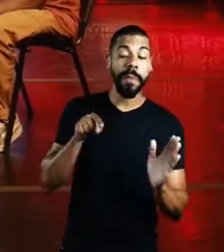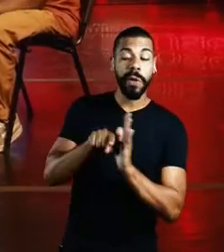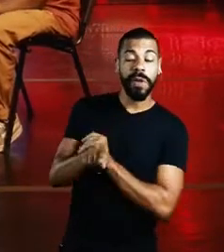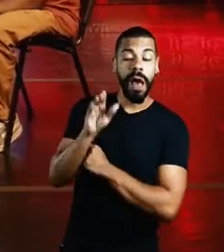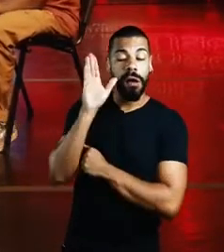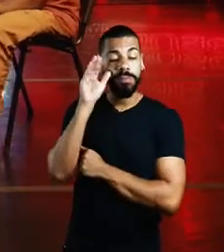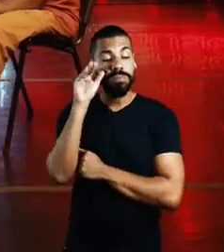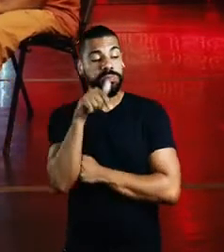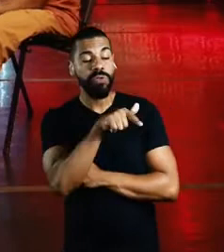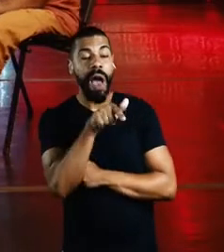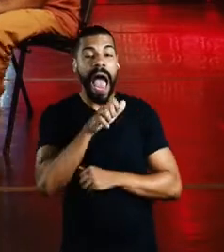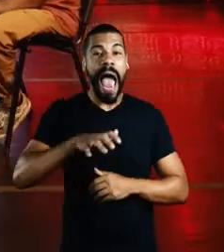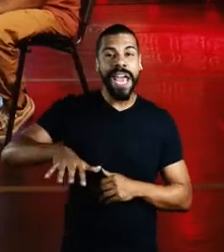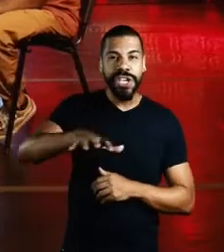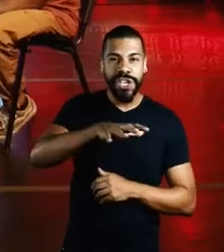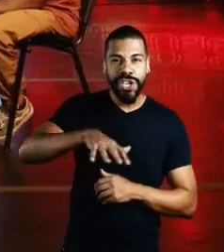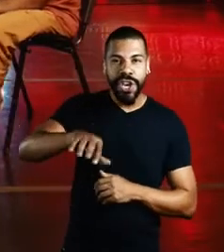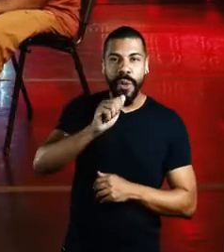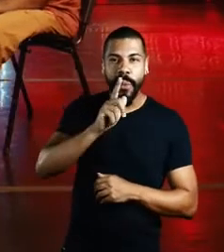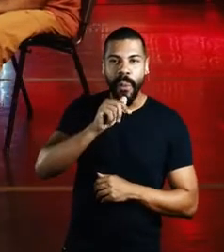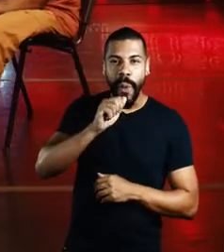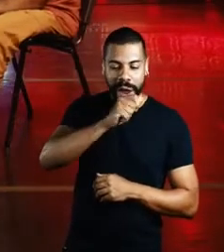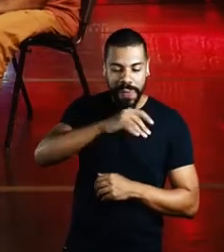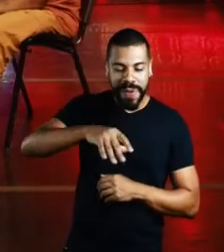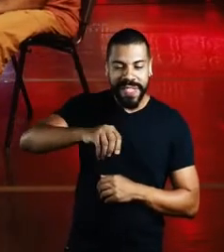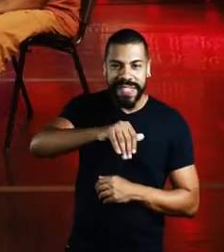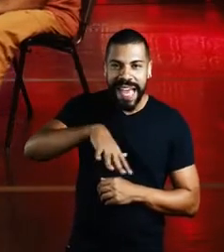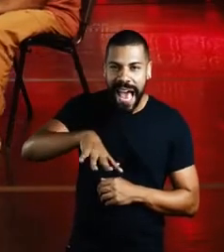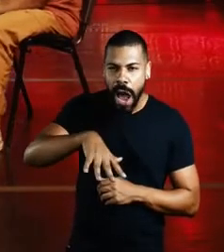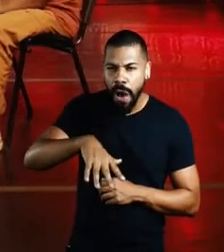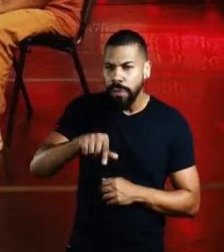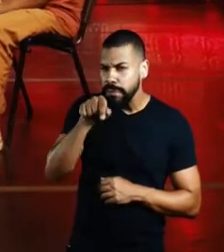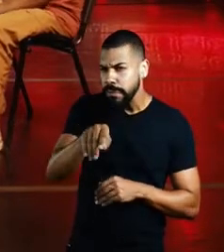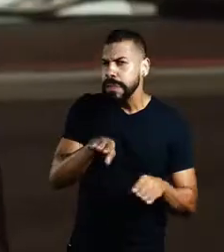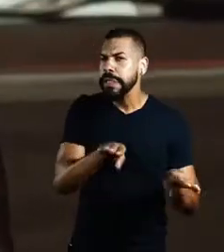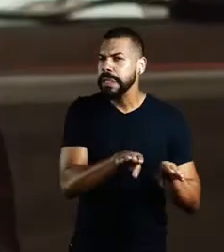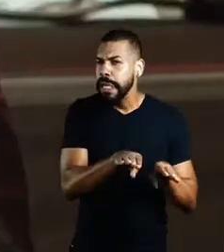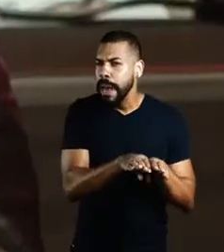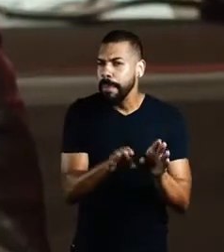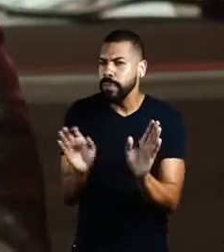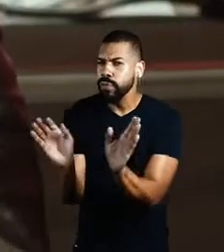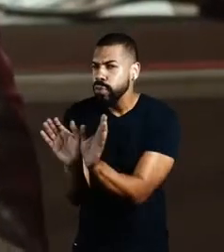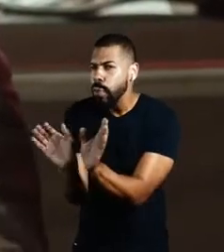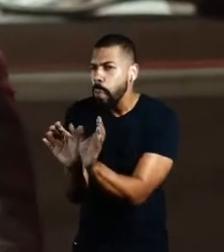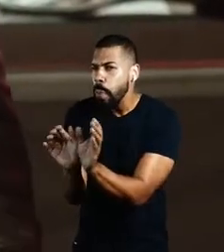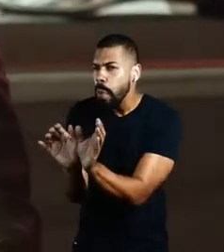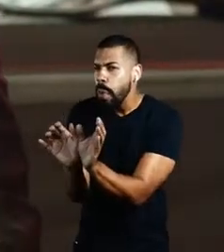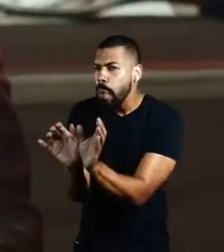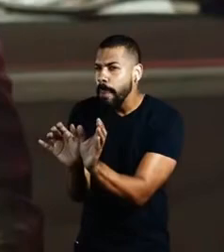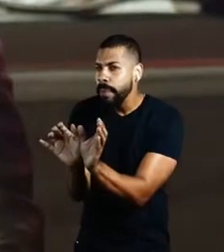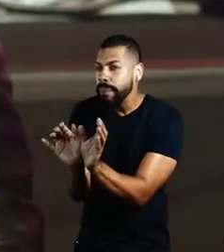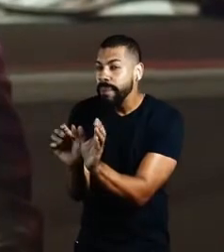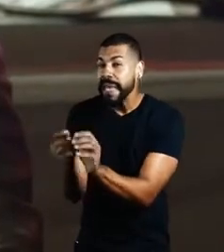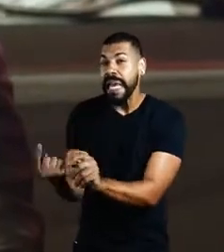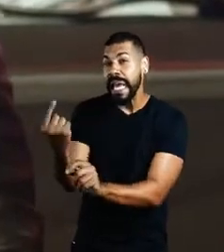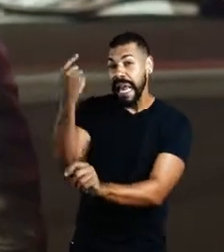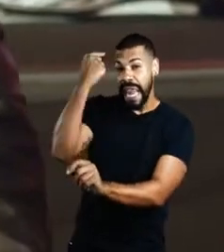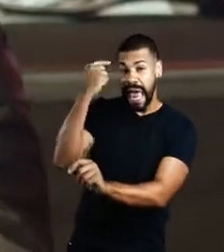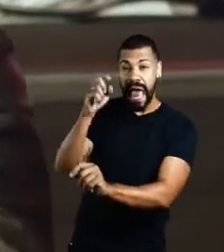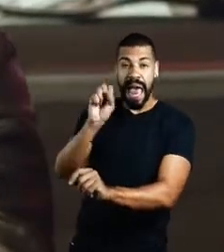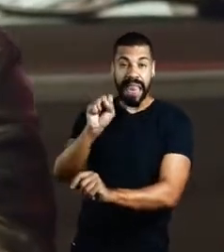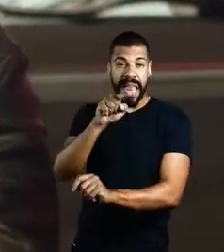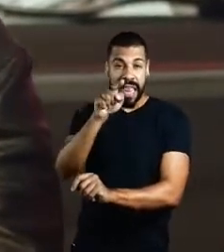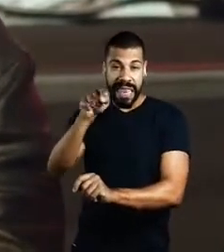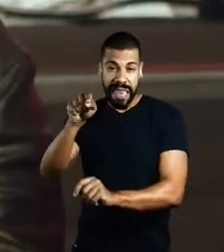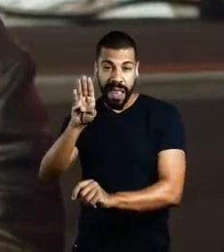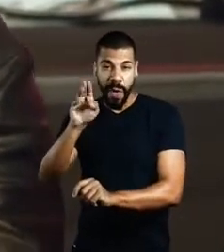Região Abissal, ele também fazia parte daquele bonde que saiu da São Bento e